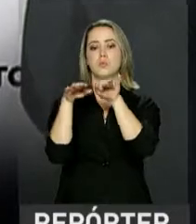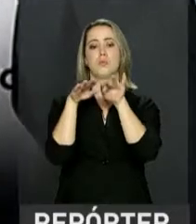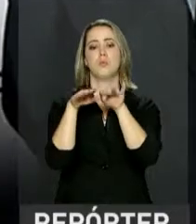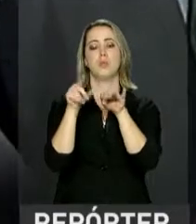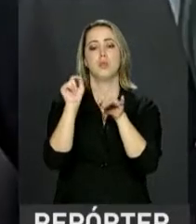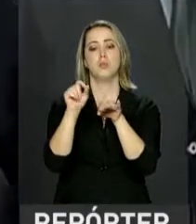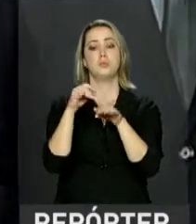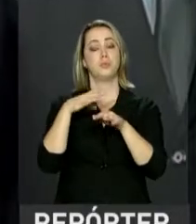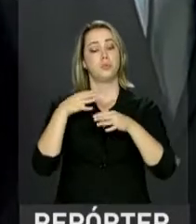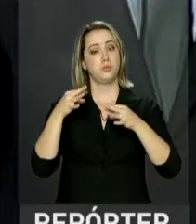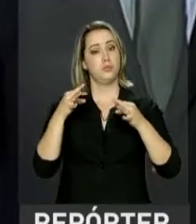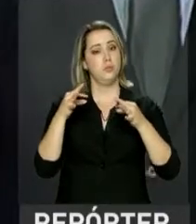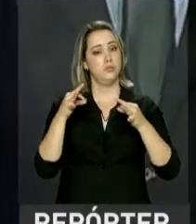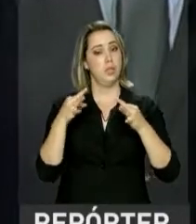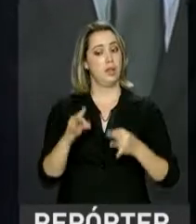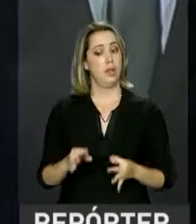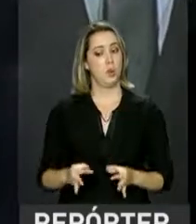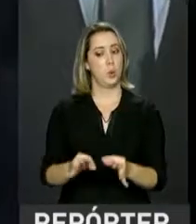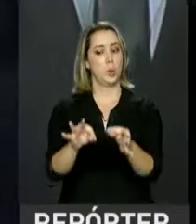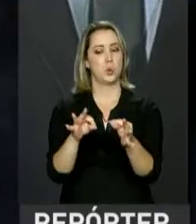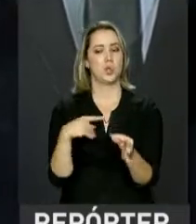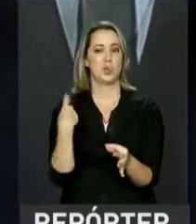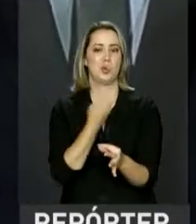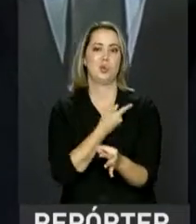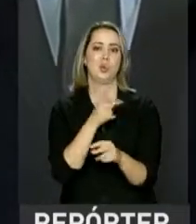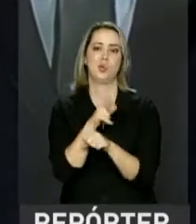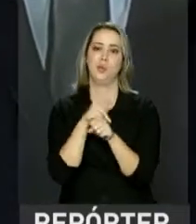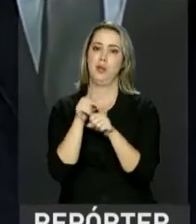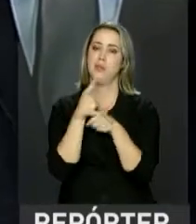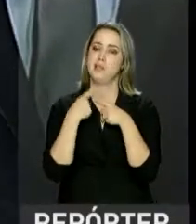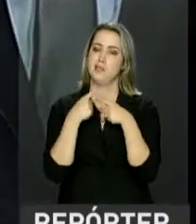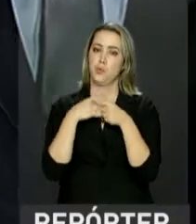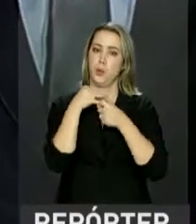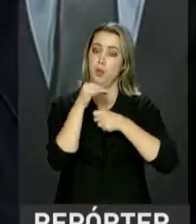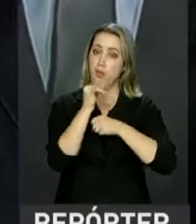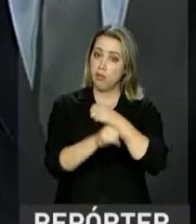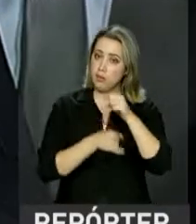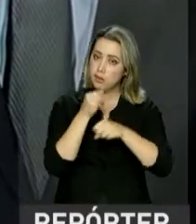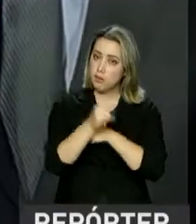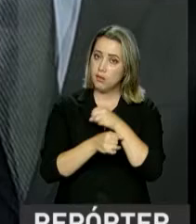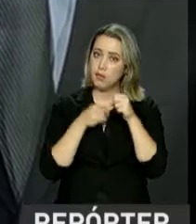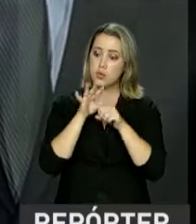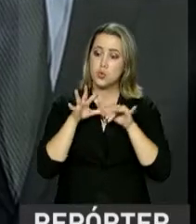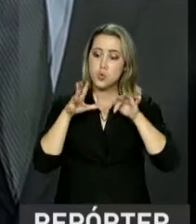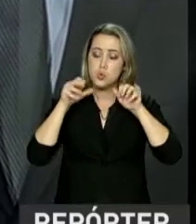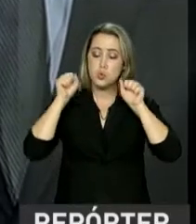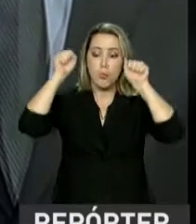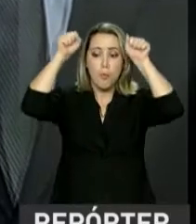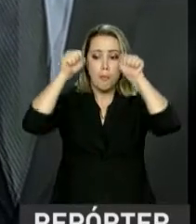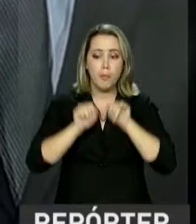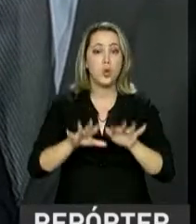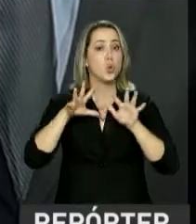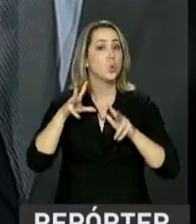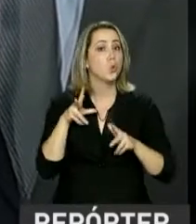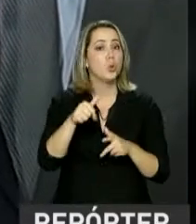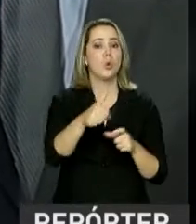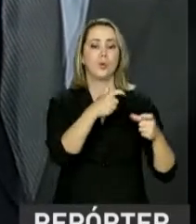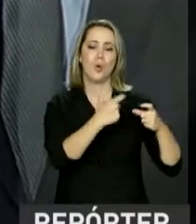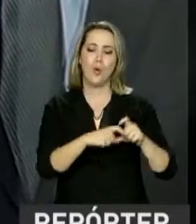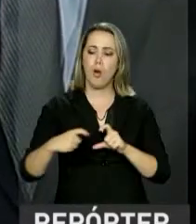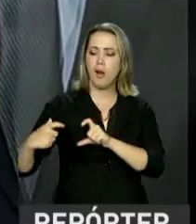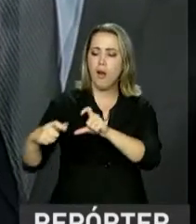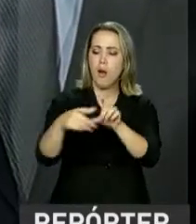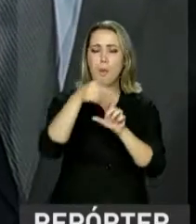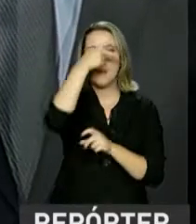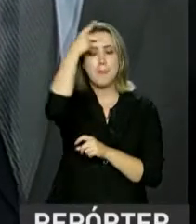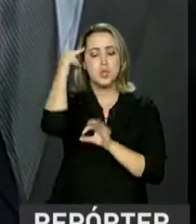fenômeno digital no nosso país a que a banda larga vai atingir todos os recantos do nosso país ou seja quem